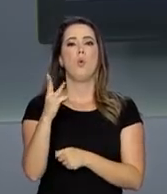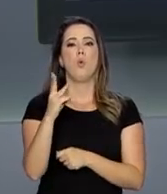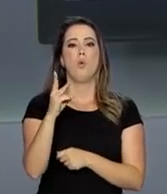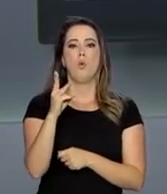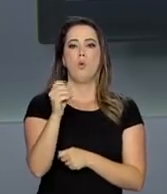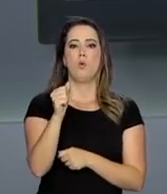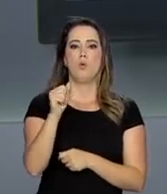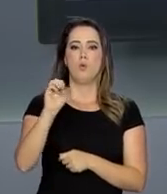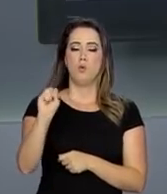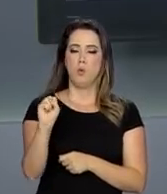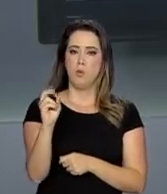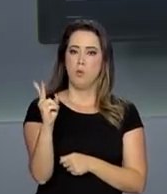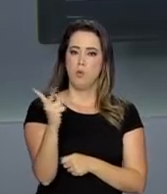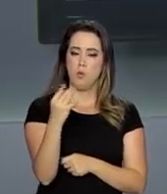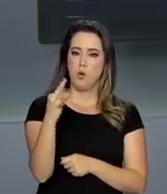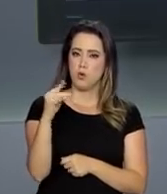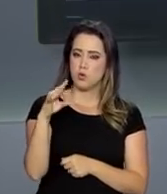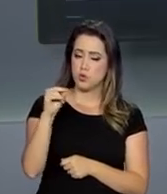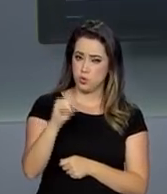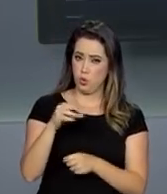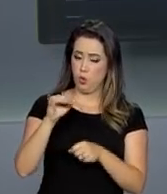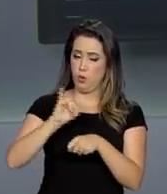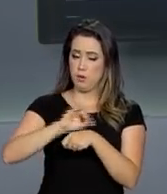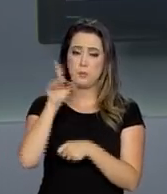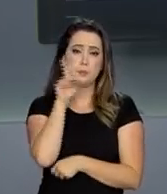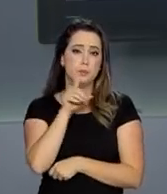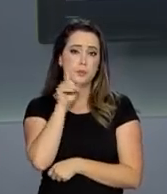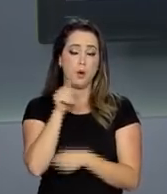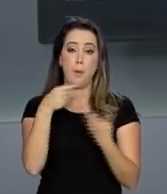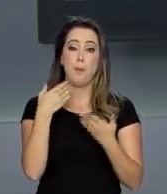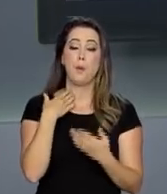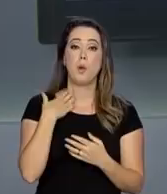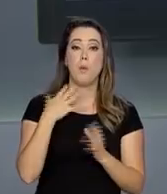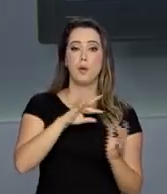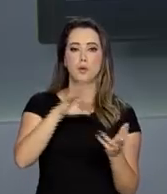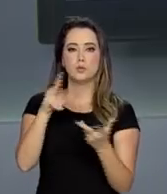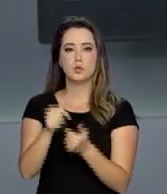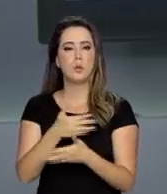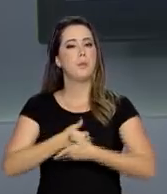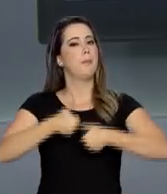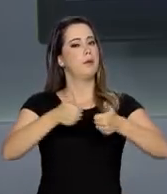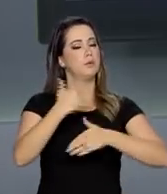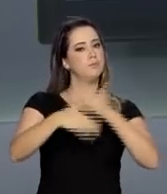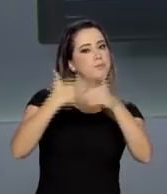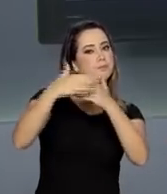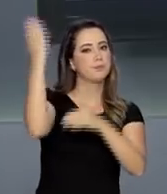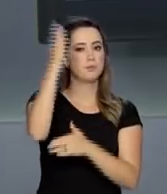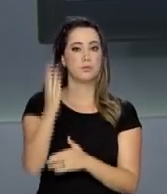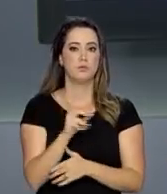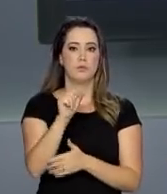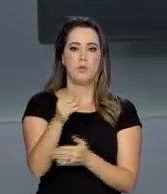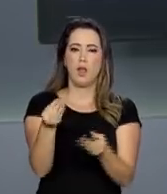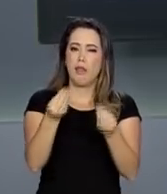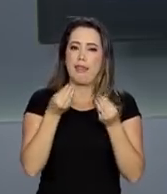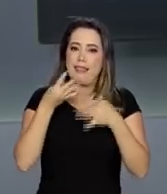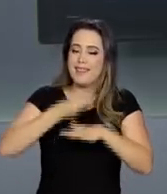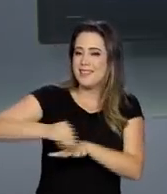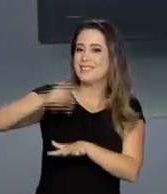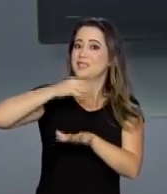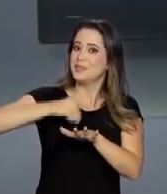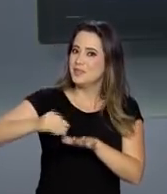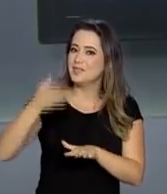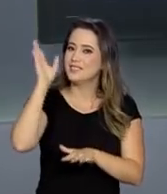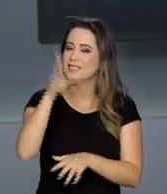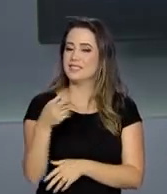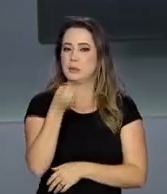porque o Banco Mundial e o Fundo Monetário Internacional melhoraram a estimativa de crescimento do Brasil. Quem traz a notícia para a gente